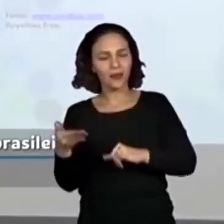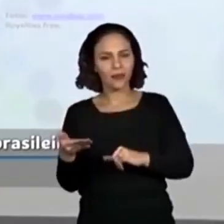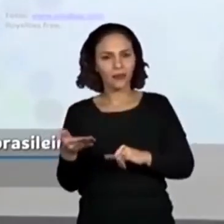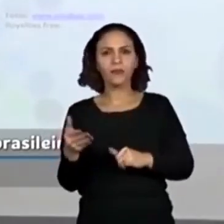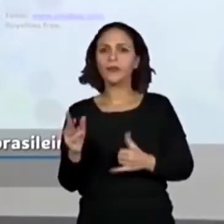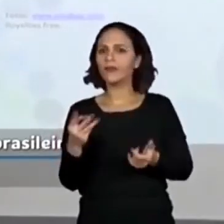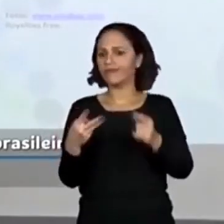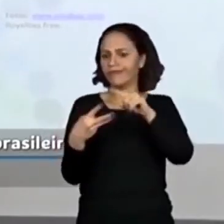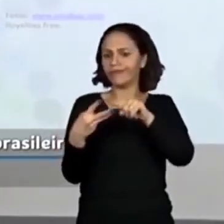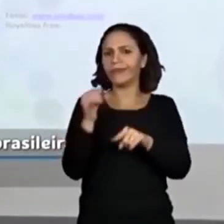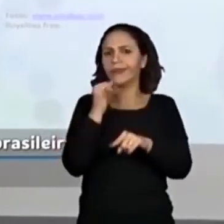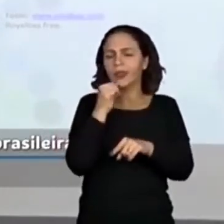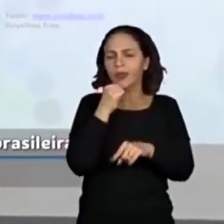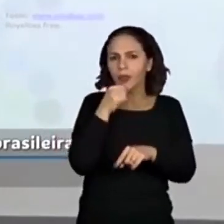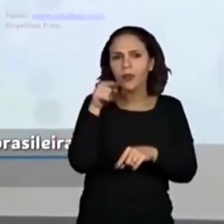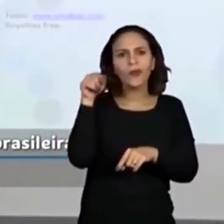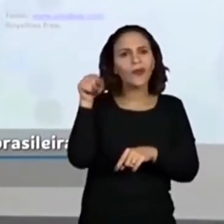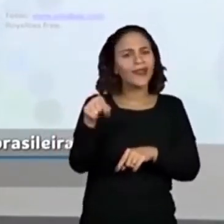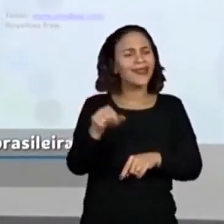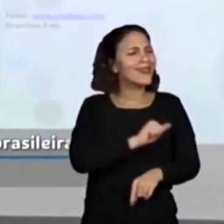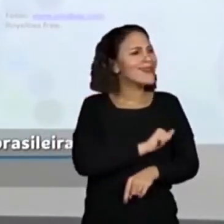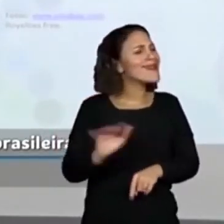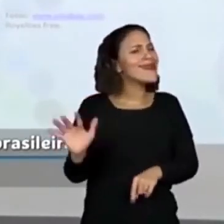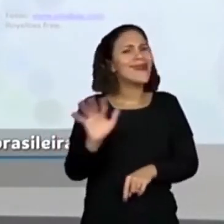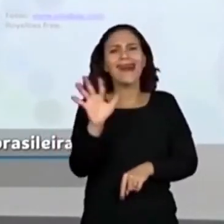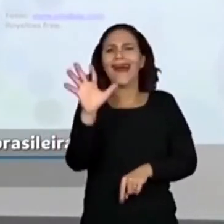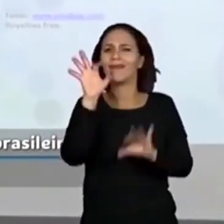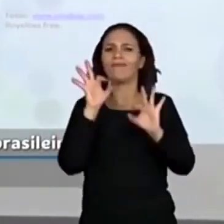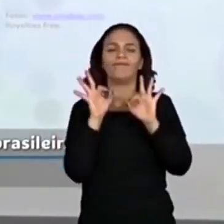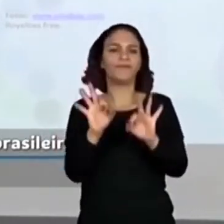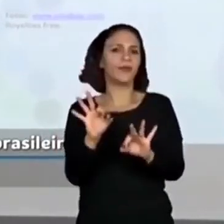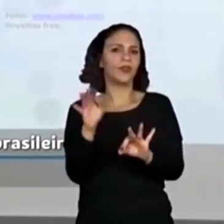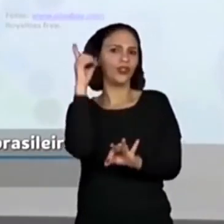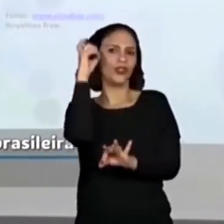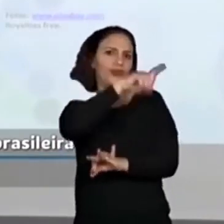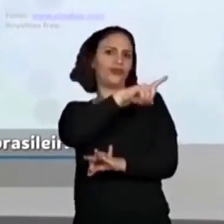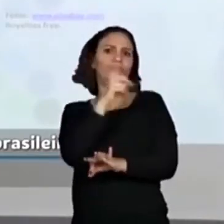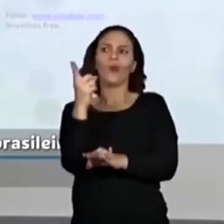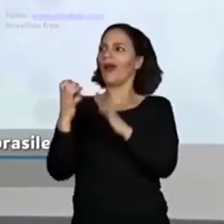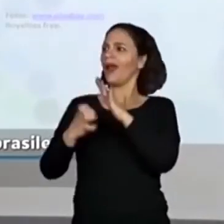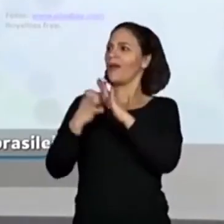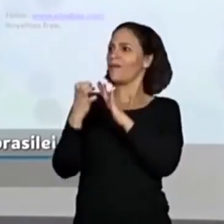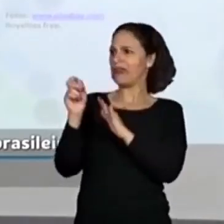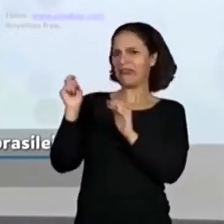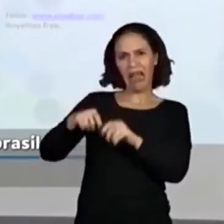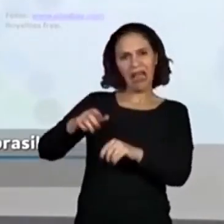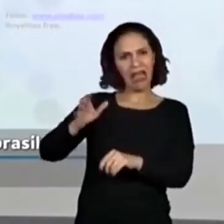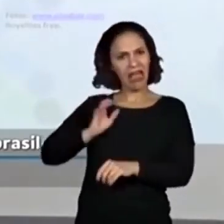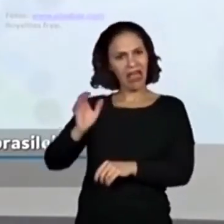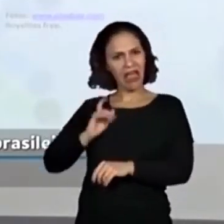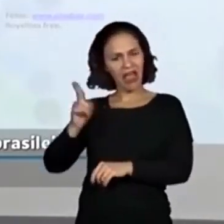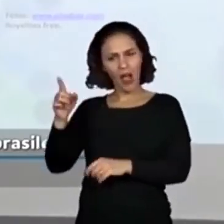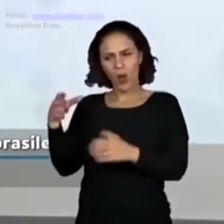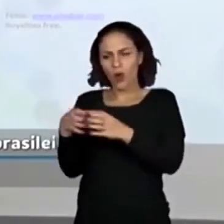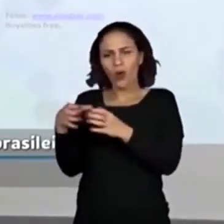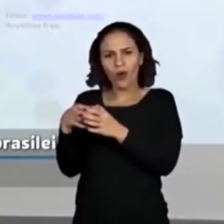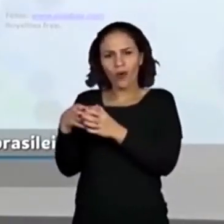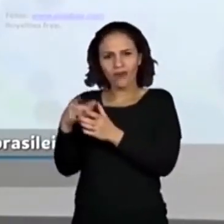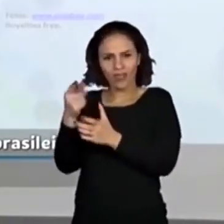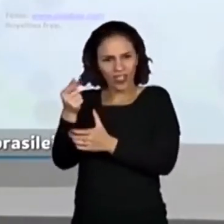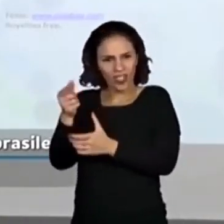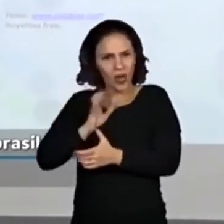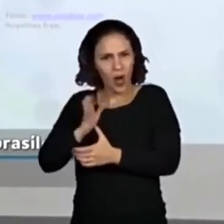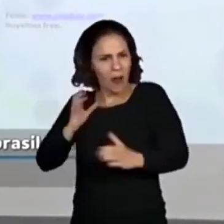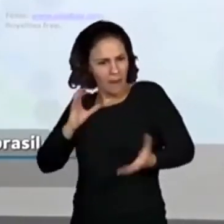são indústrias extremamente caras. É muito difícil algum empresário, algum grupo de empresários ter dinheiro